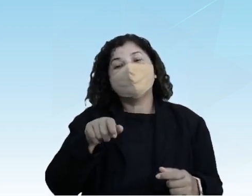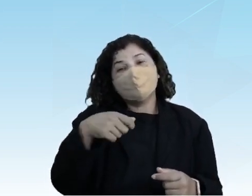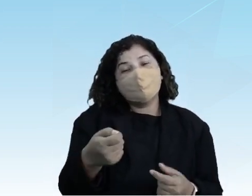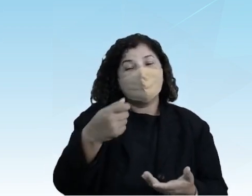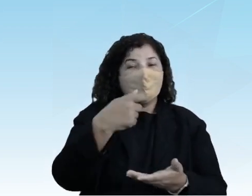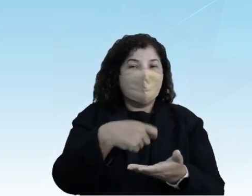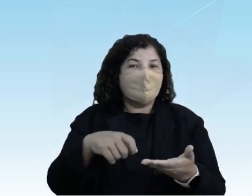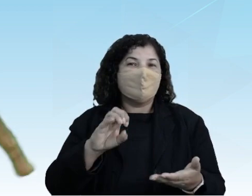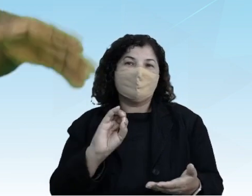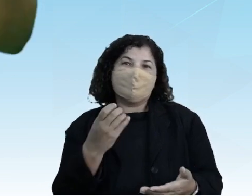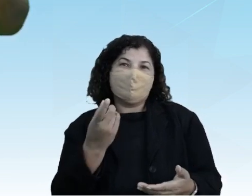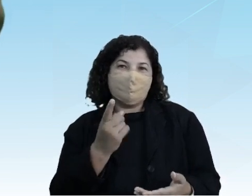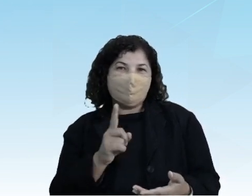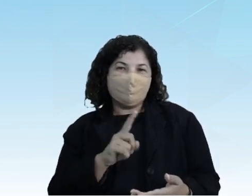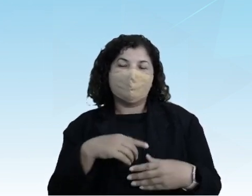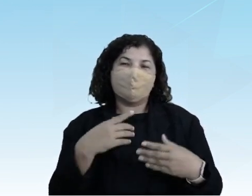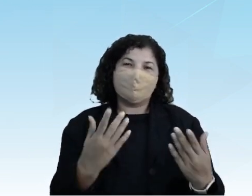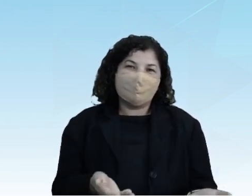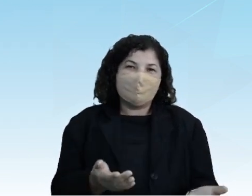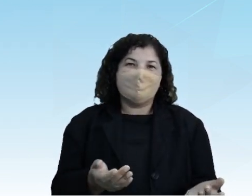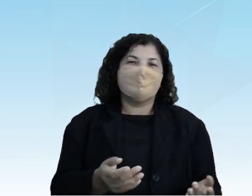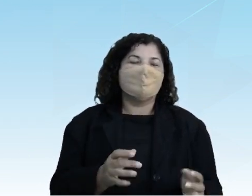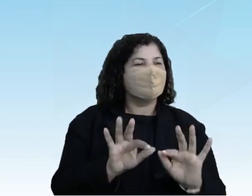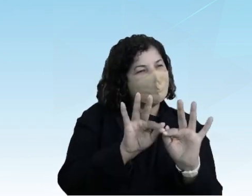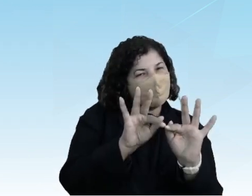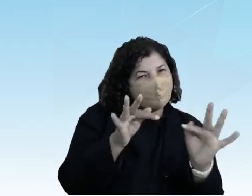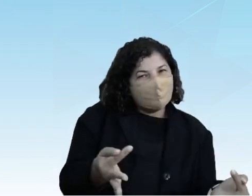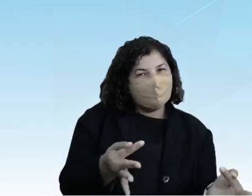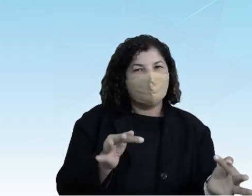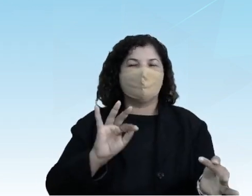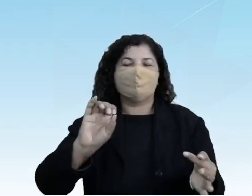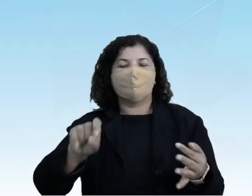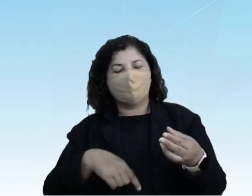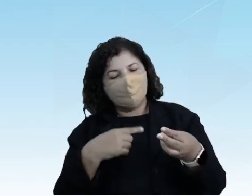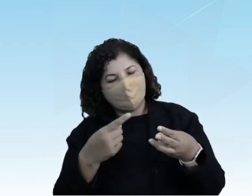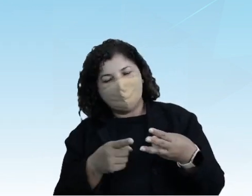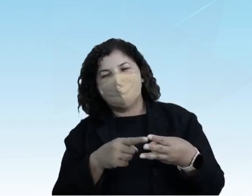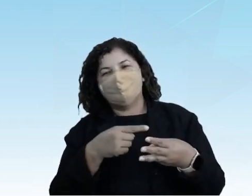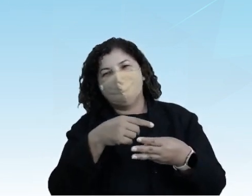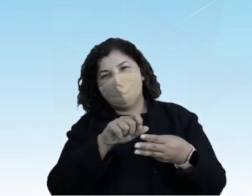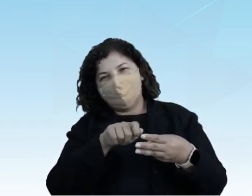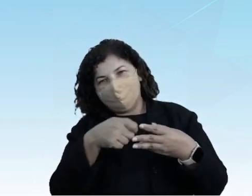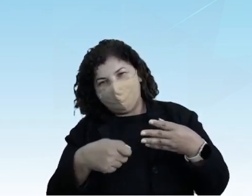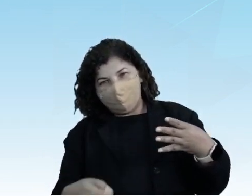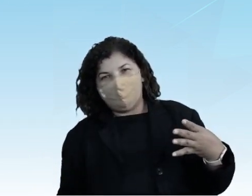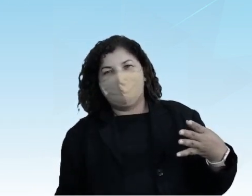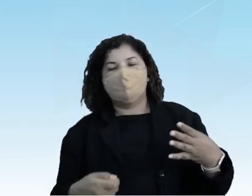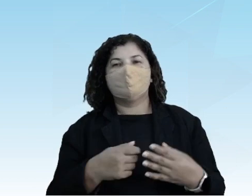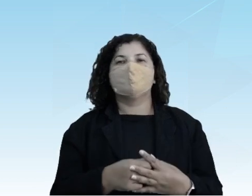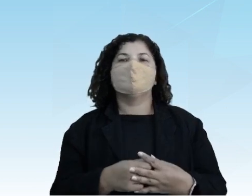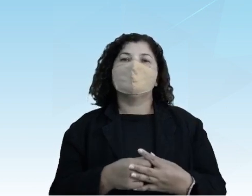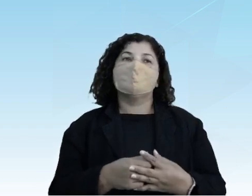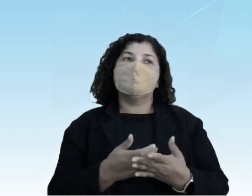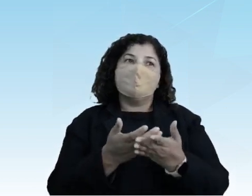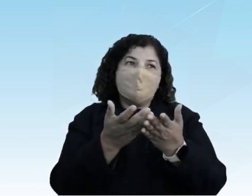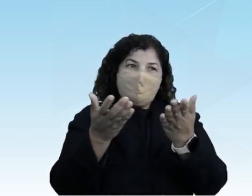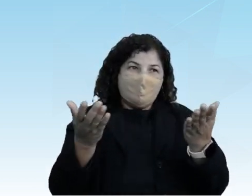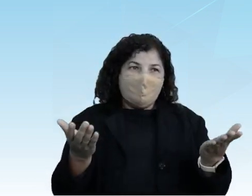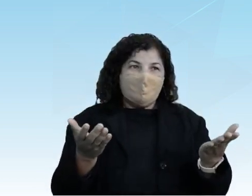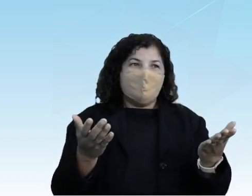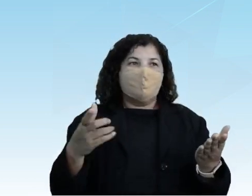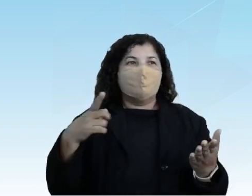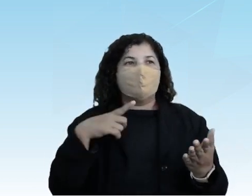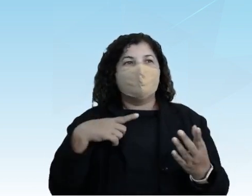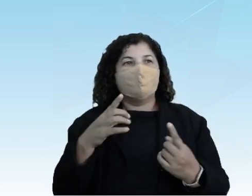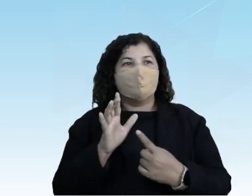não escritas, primárias ou secundárias, né? Então, prezados e prezadas, eu trago